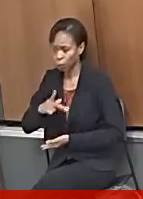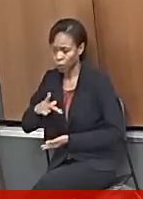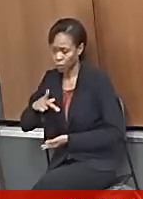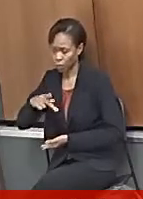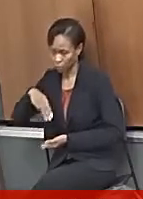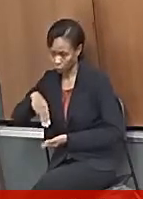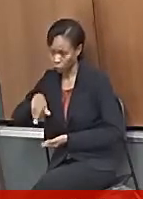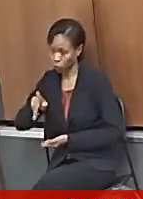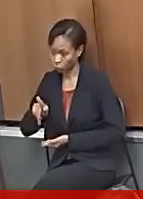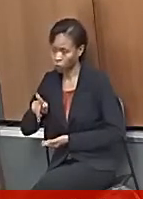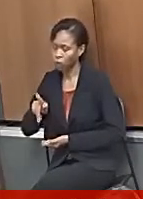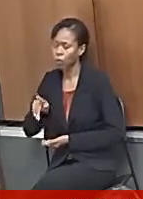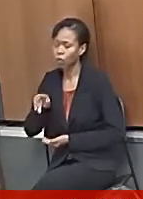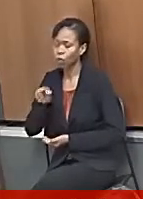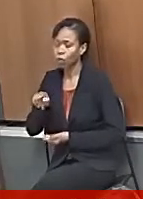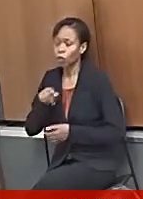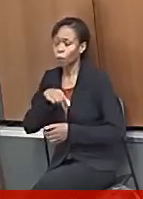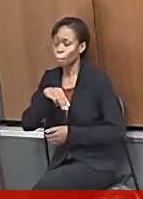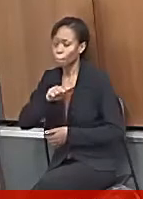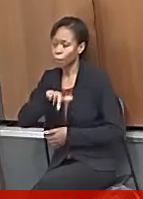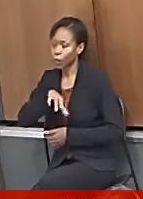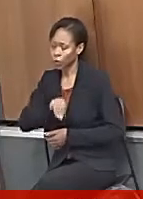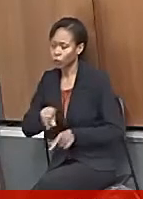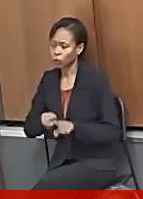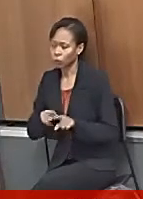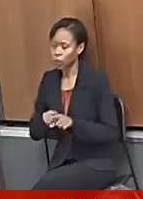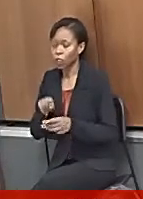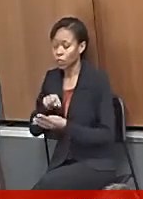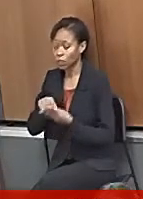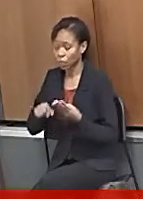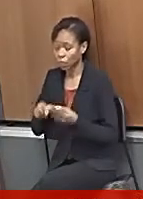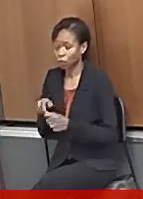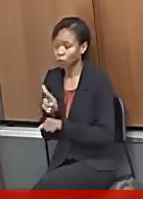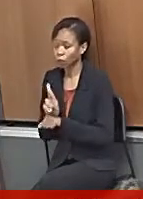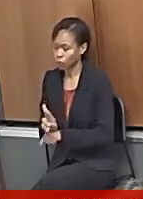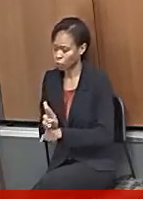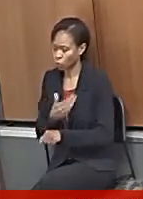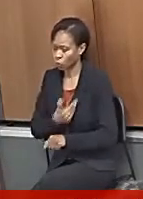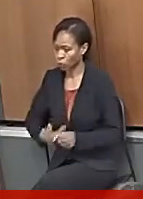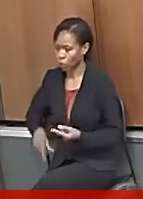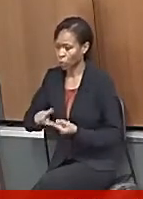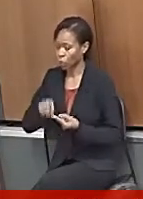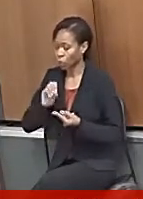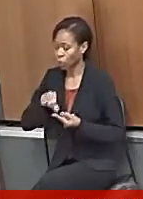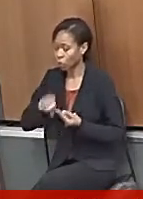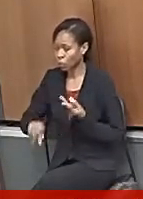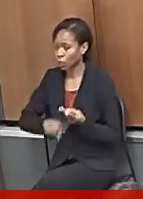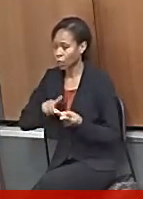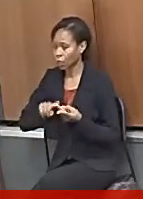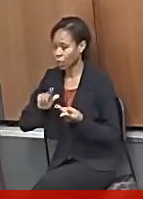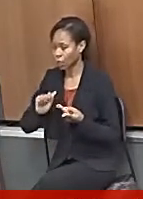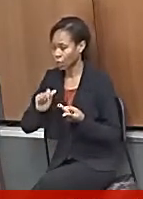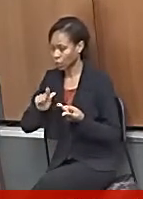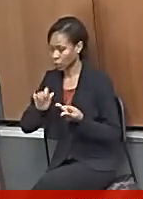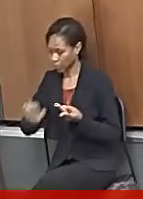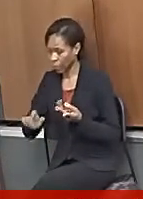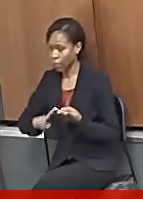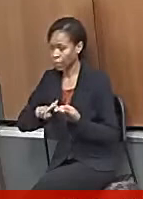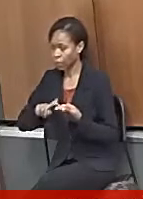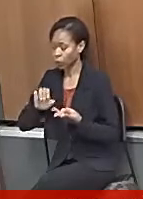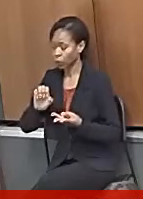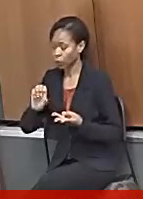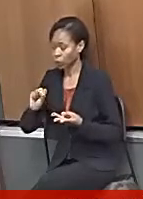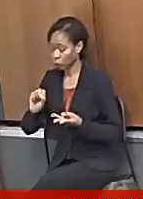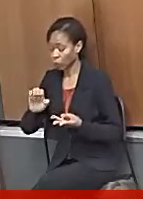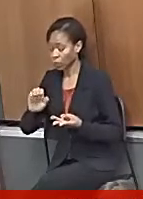ceumar já falou e nós temos três antes do estado da educação a gr seplag está conosco aqui atentos